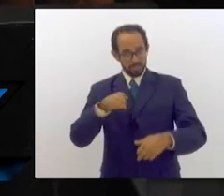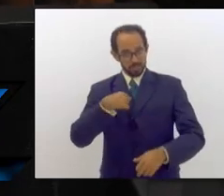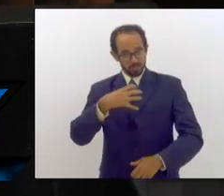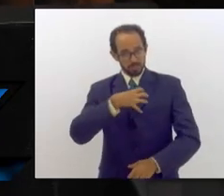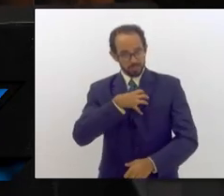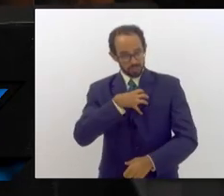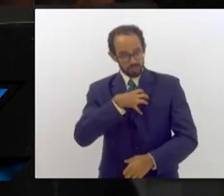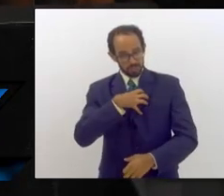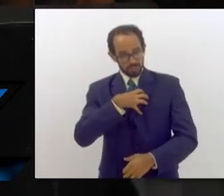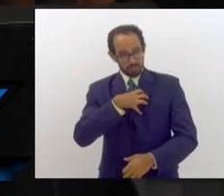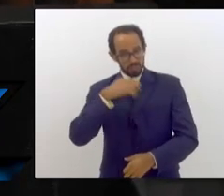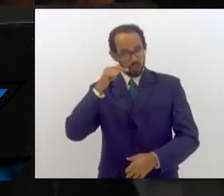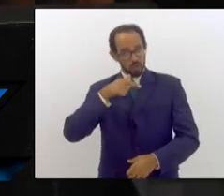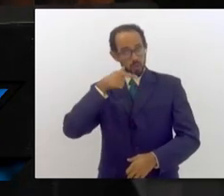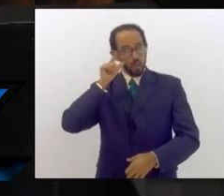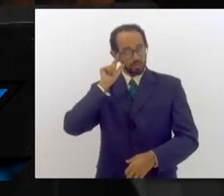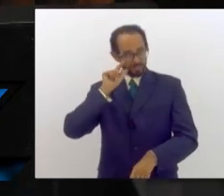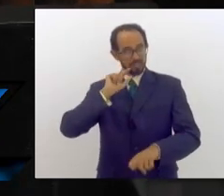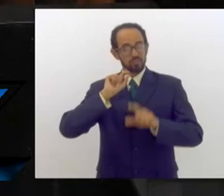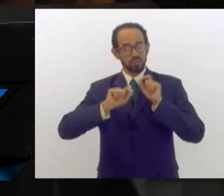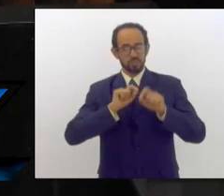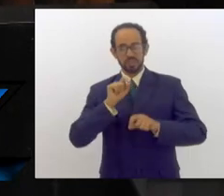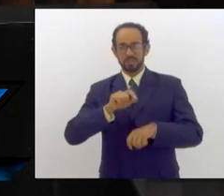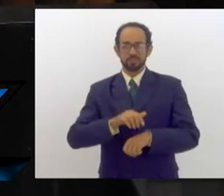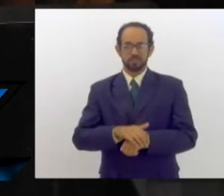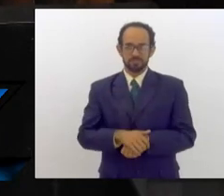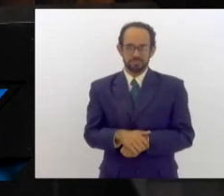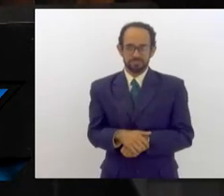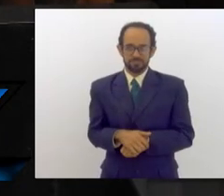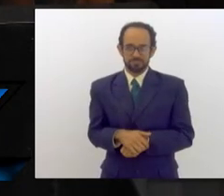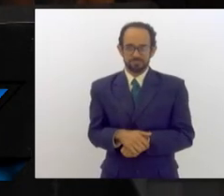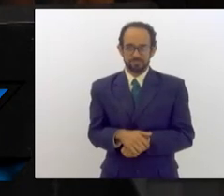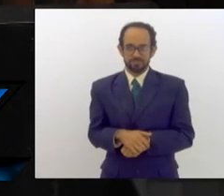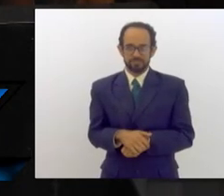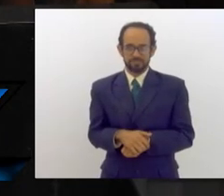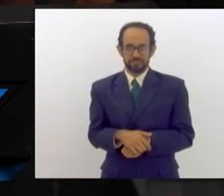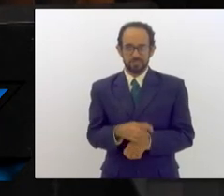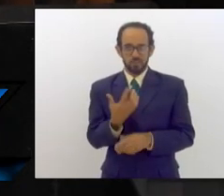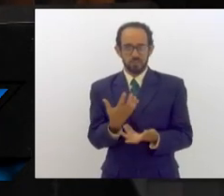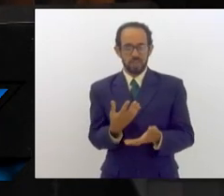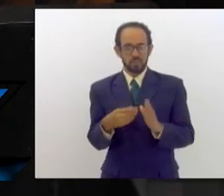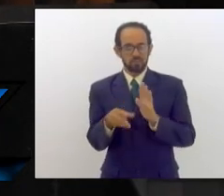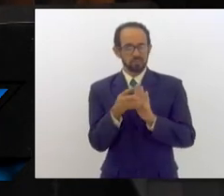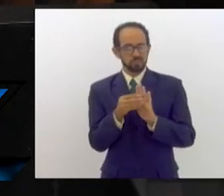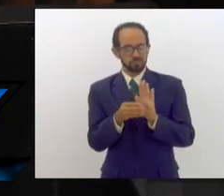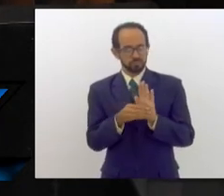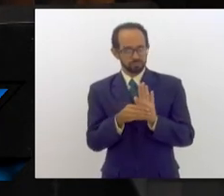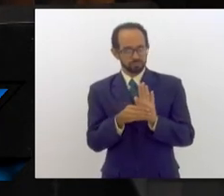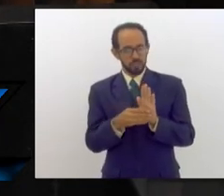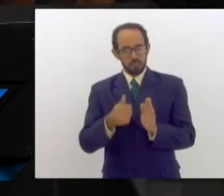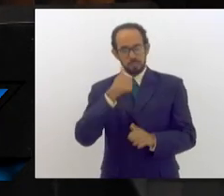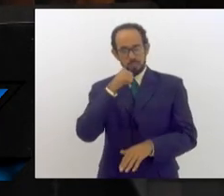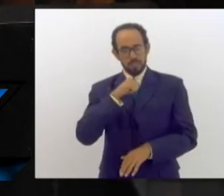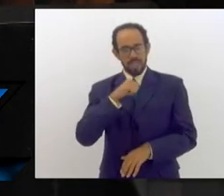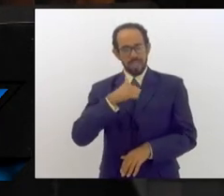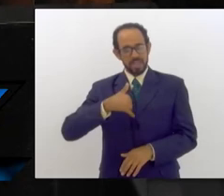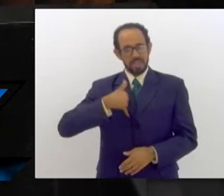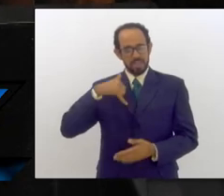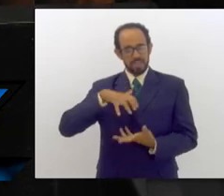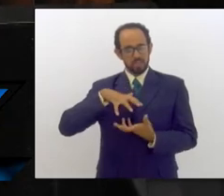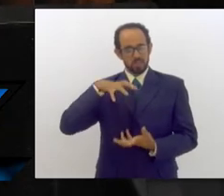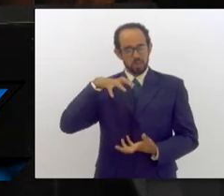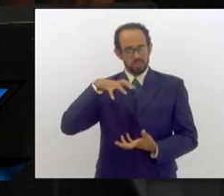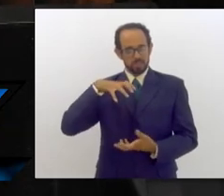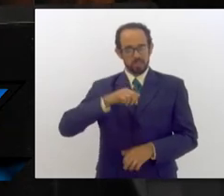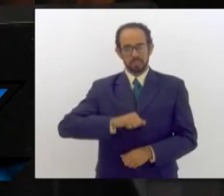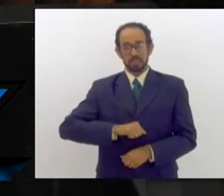na sessão de ontem Presidente eu quero fazer o registro tivemos aqui uma senhora que aos